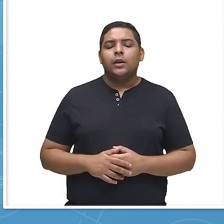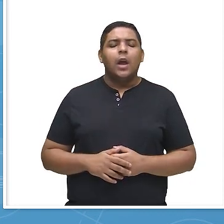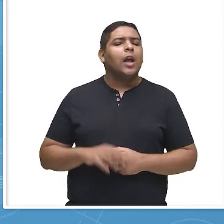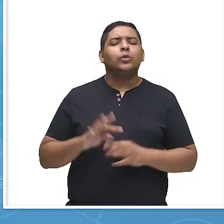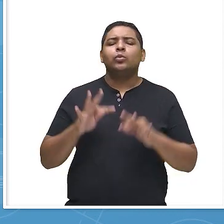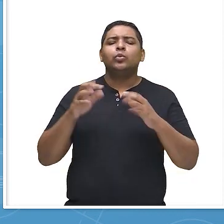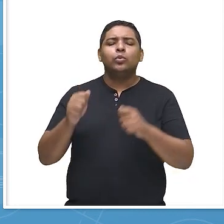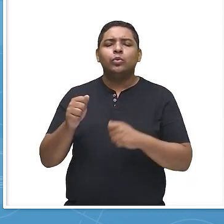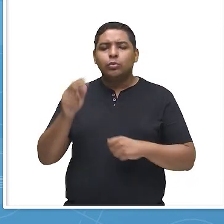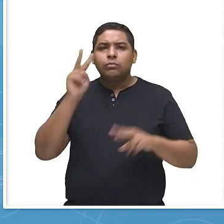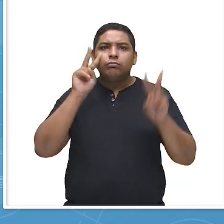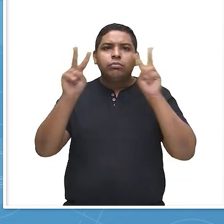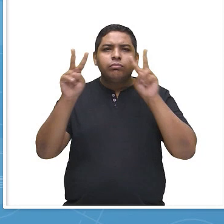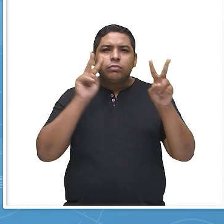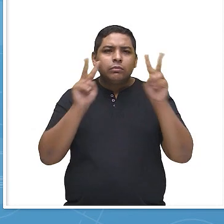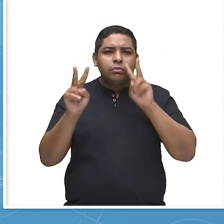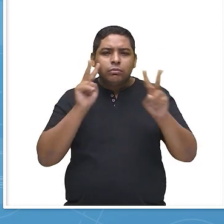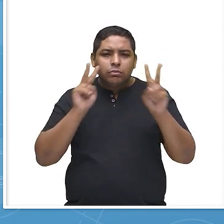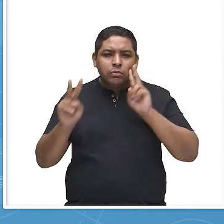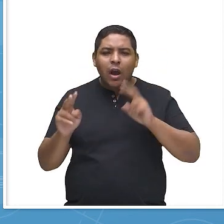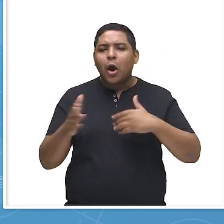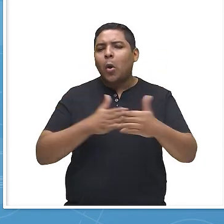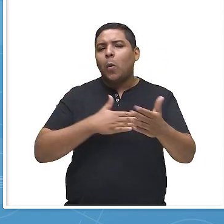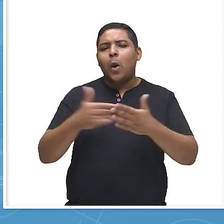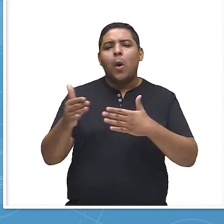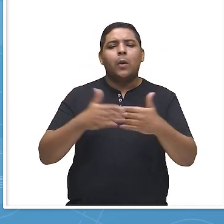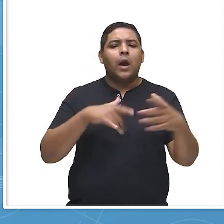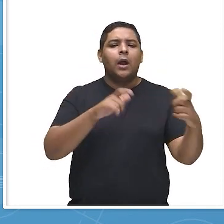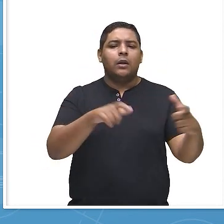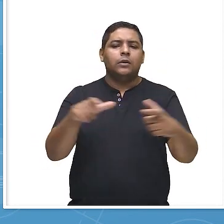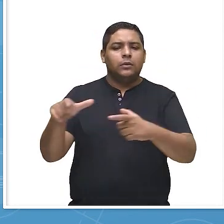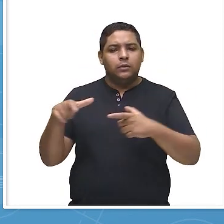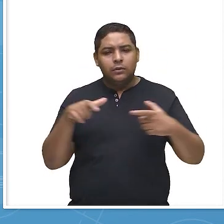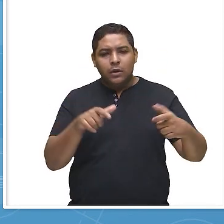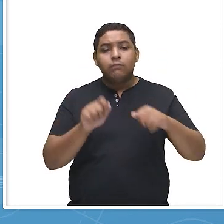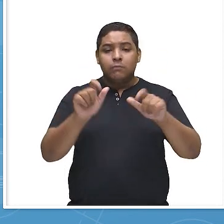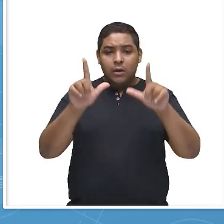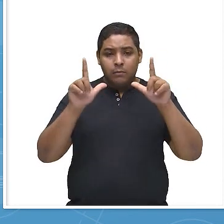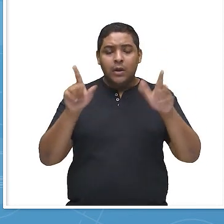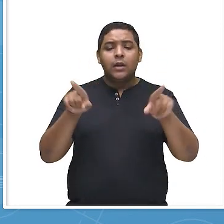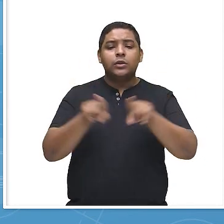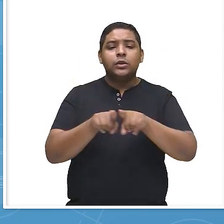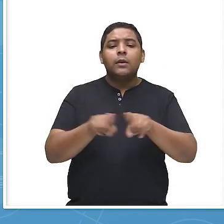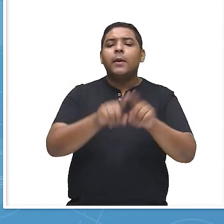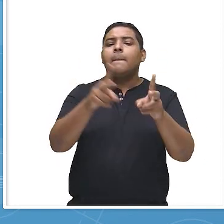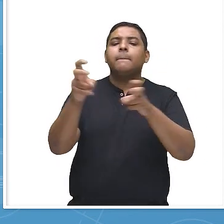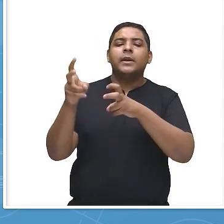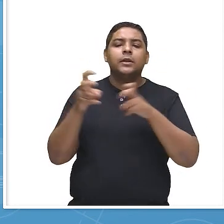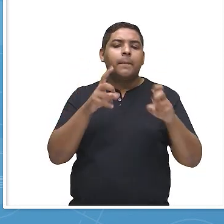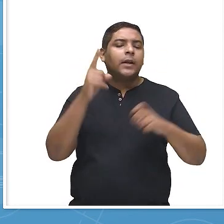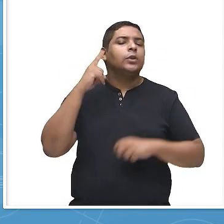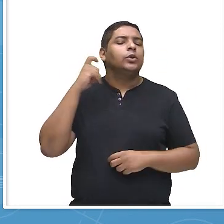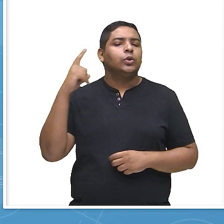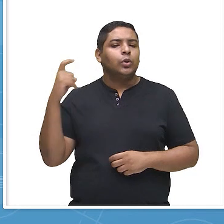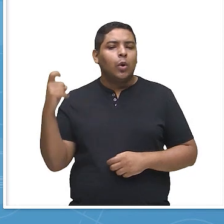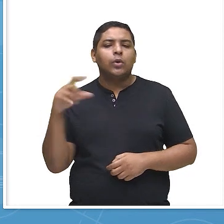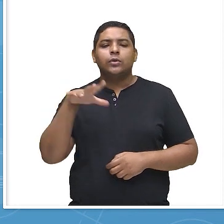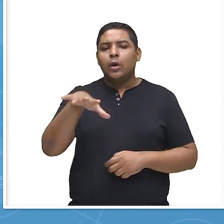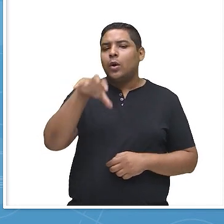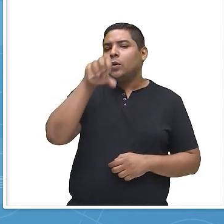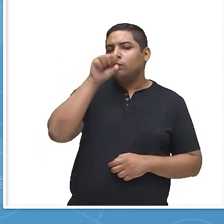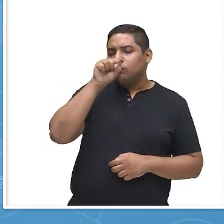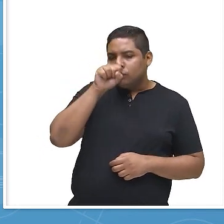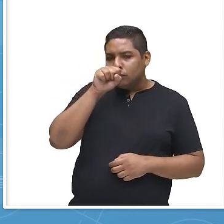que os nossos olhos veem em um determinado local. A paisagem também é percebida por meio de